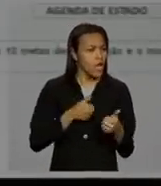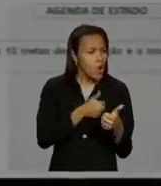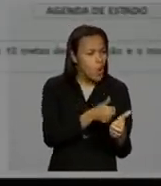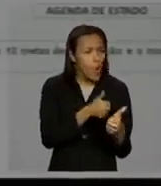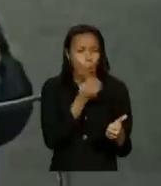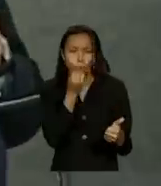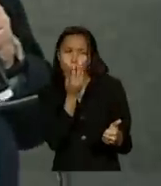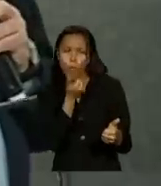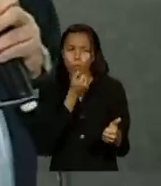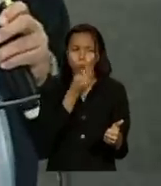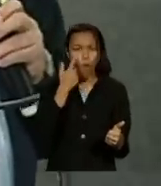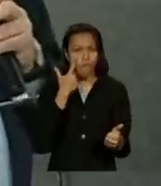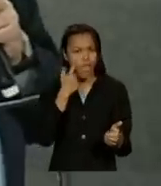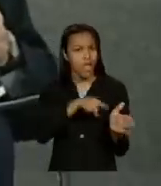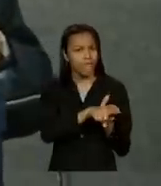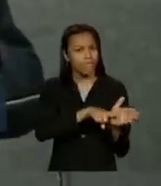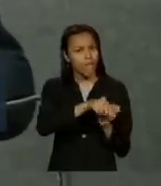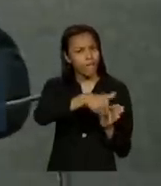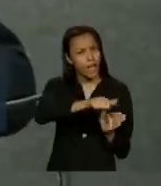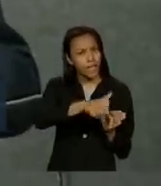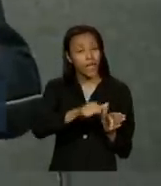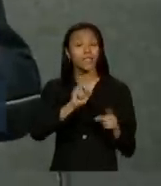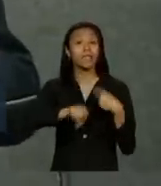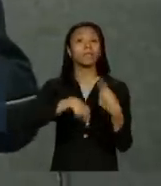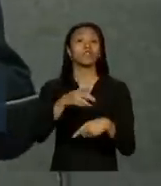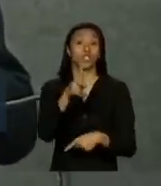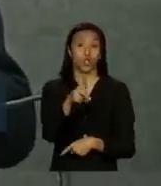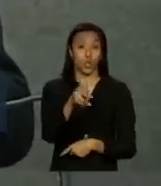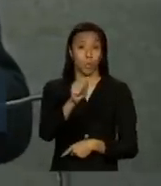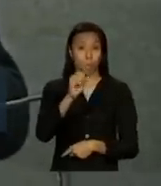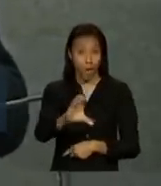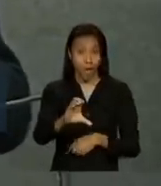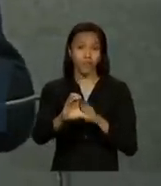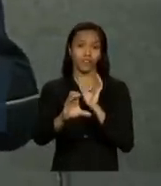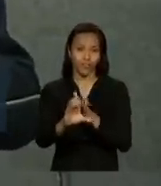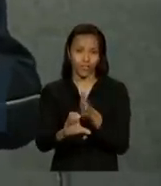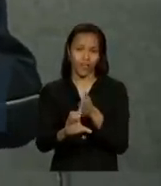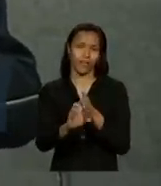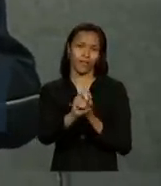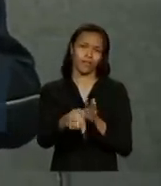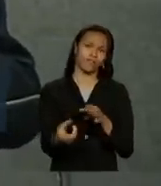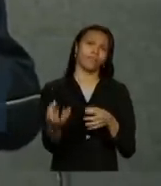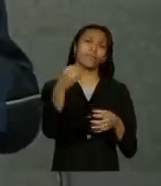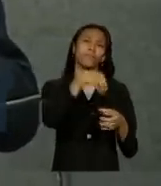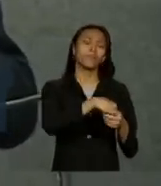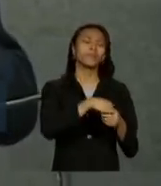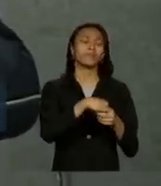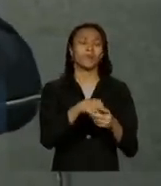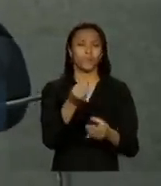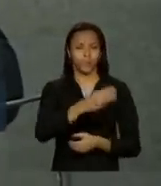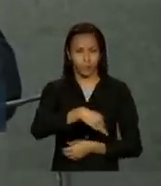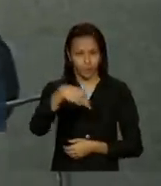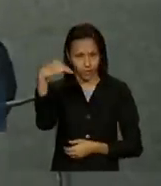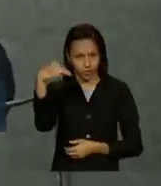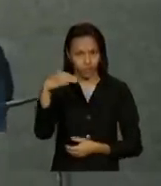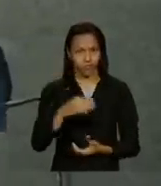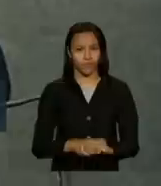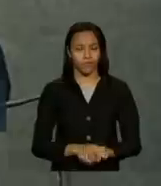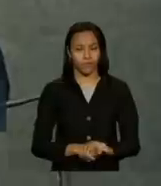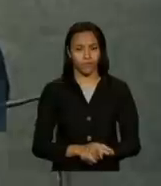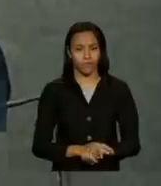né com com quando o PAC saiu da casa civil foi para o ministério com